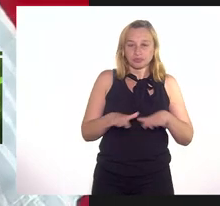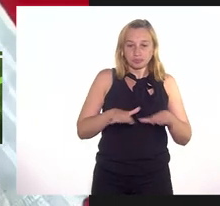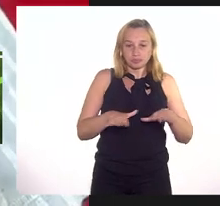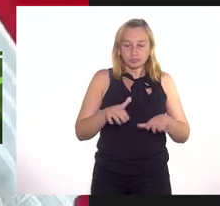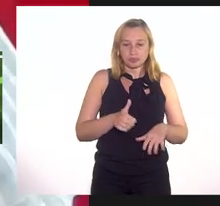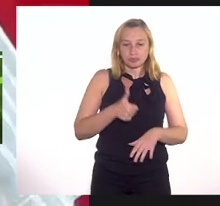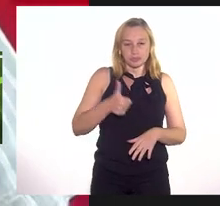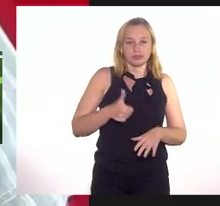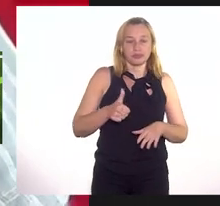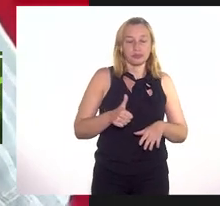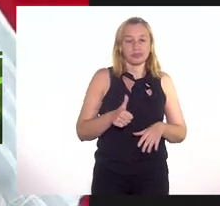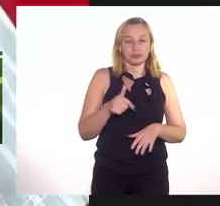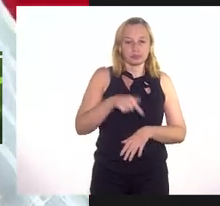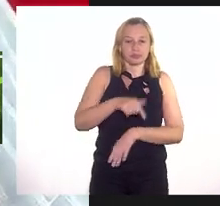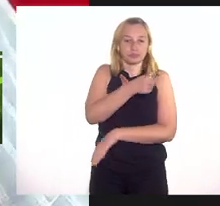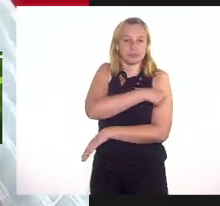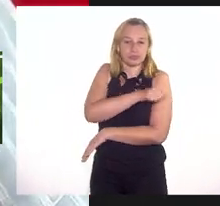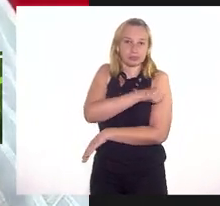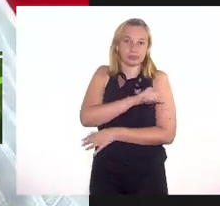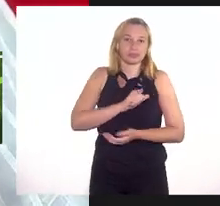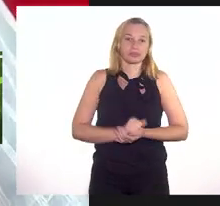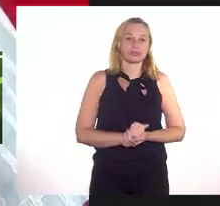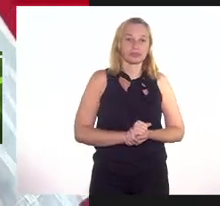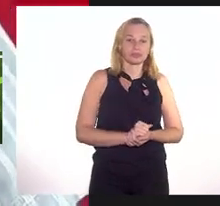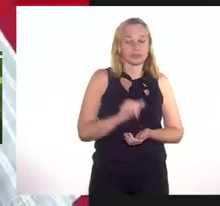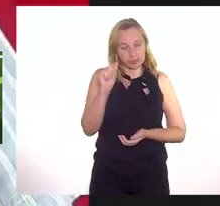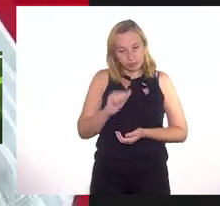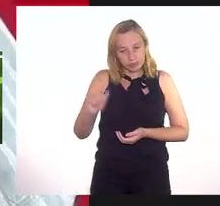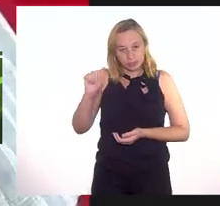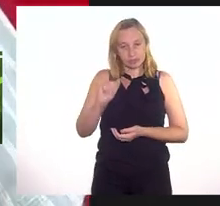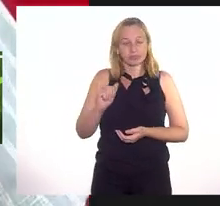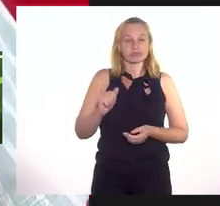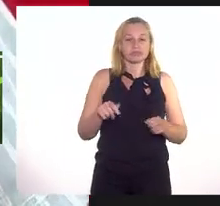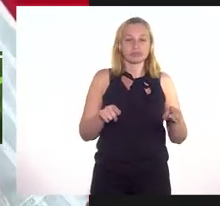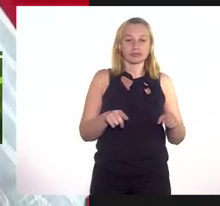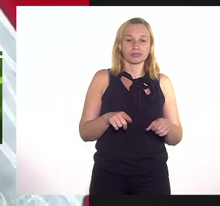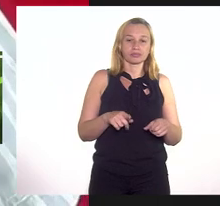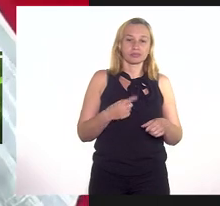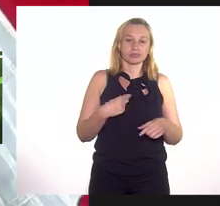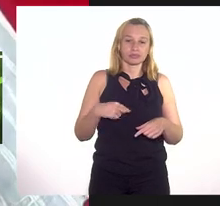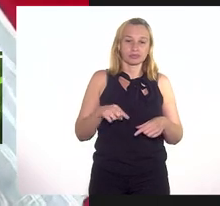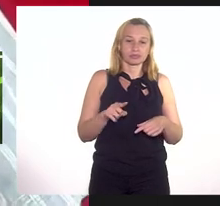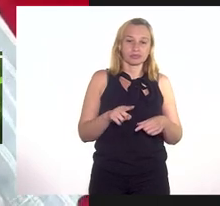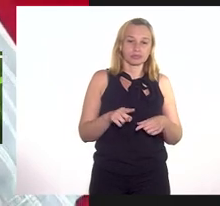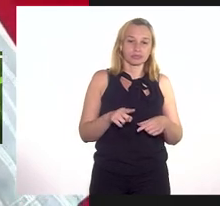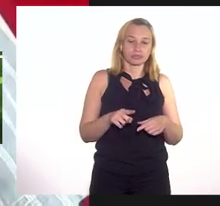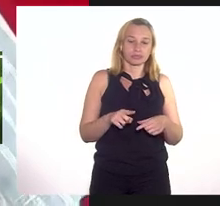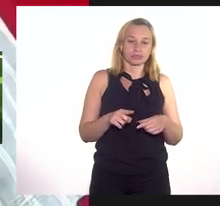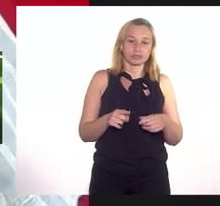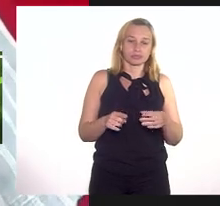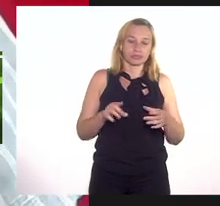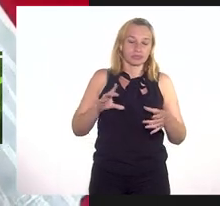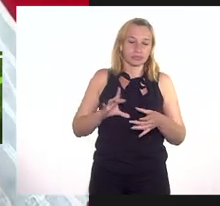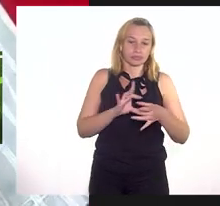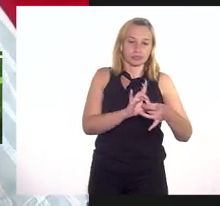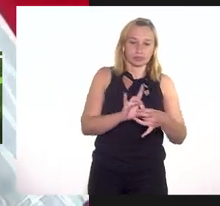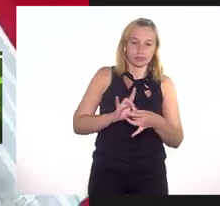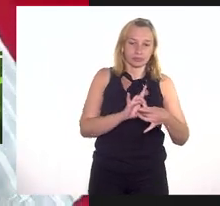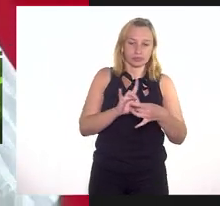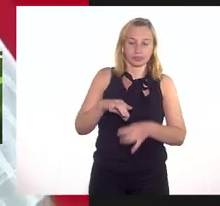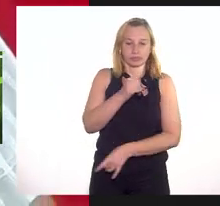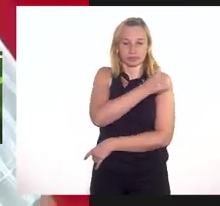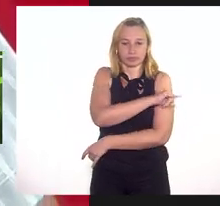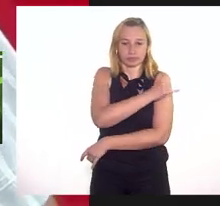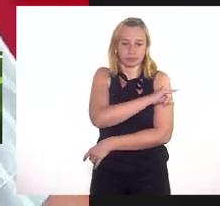Rio de Janeiro, né, mas com as associações, e isso vai desembocar na criação da Aliança Rara Rio, né,